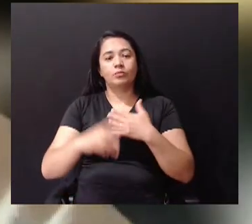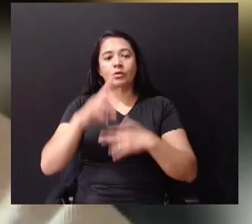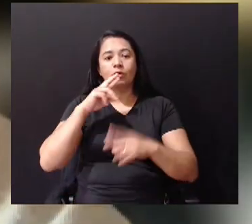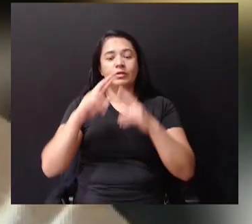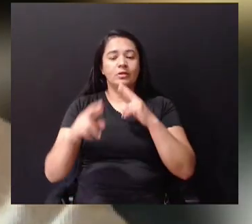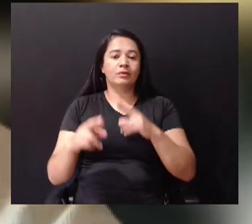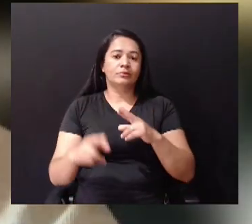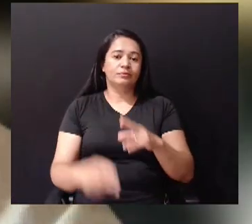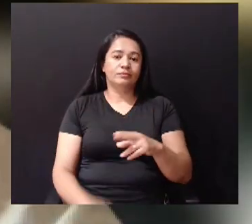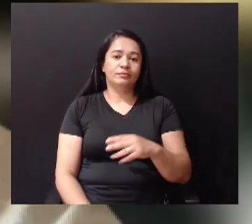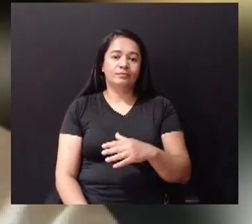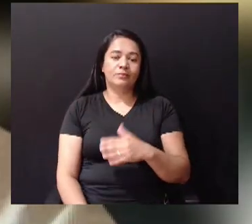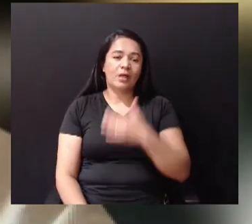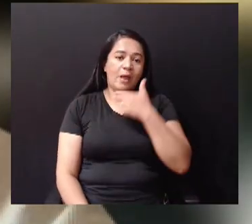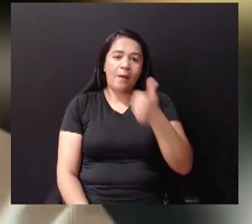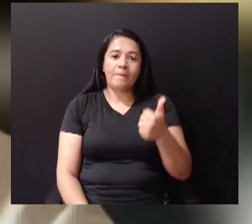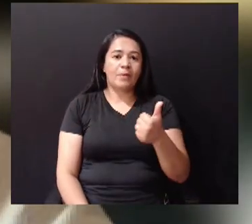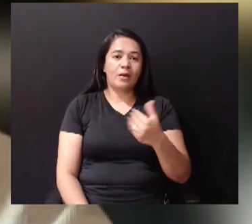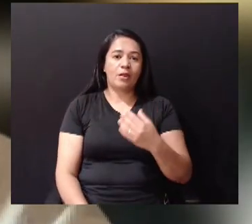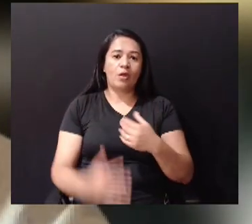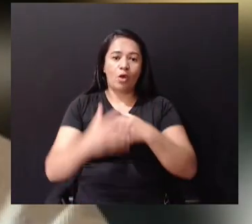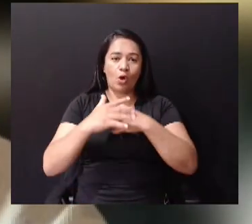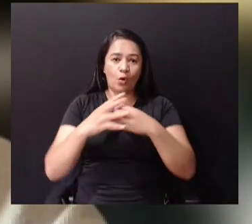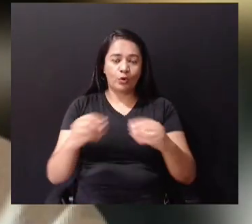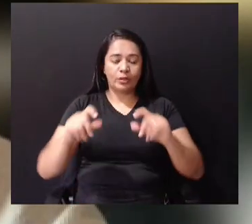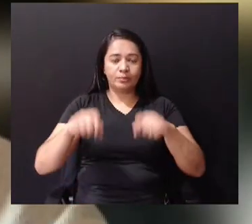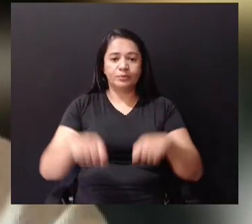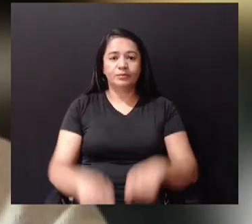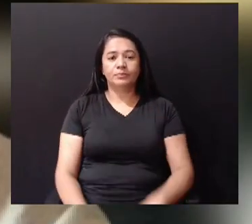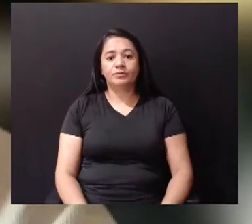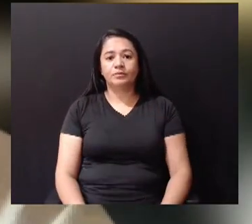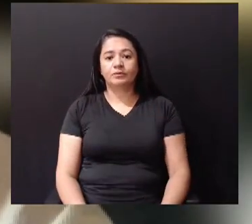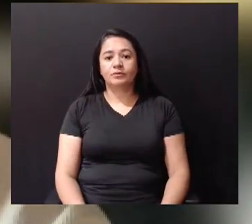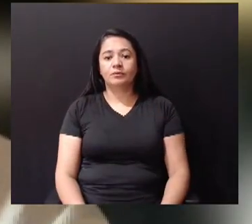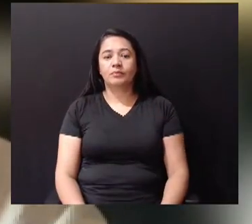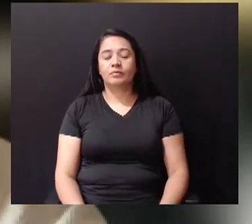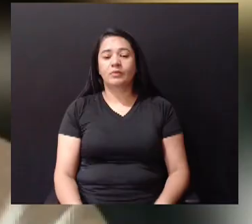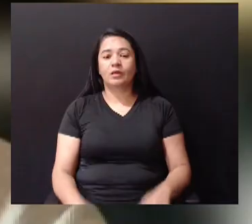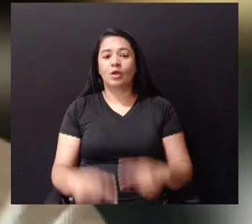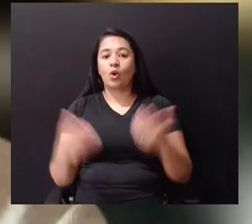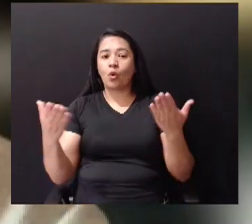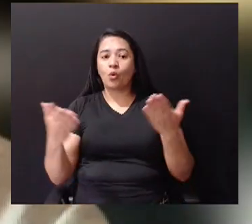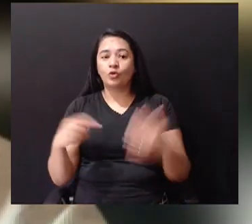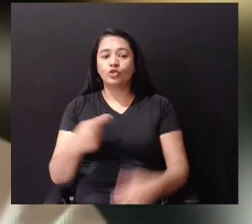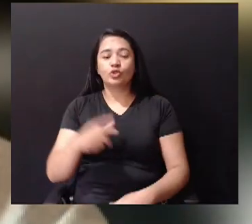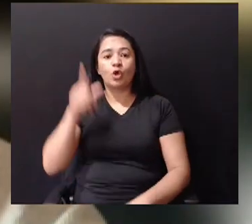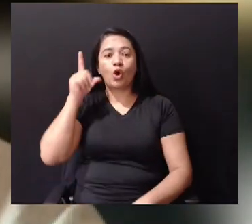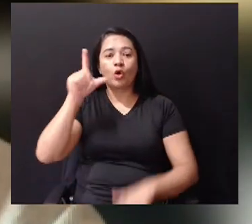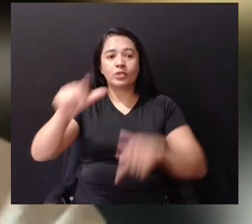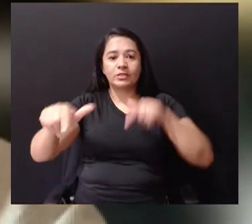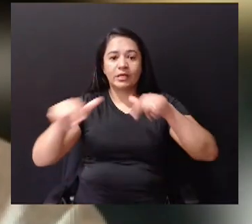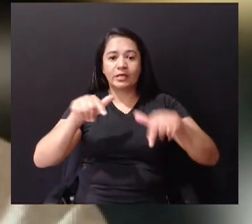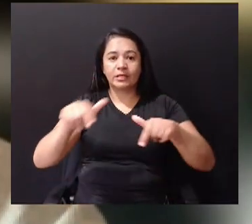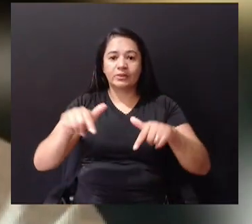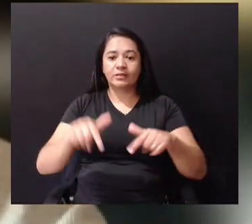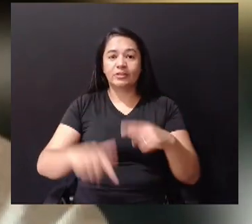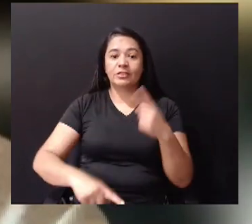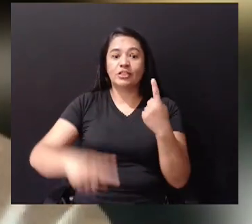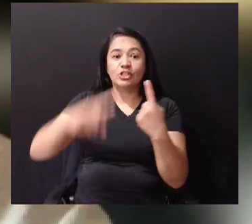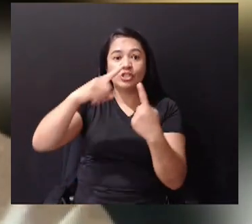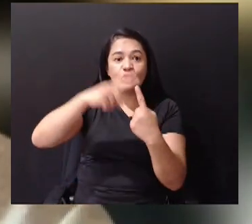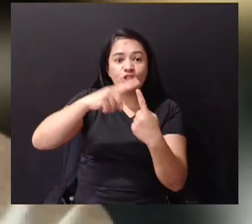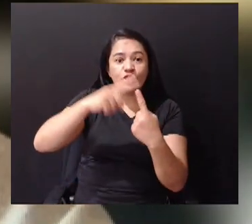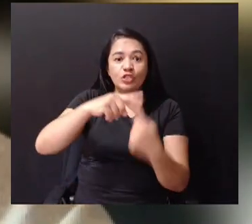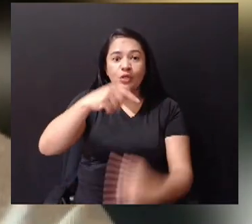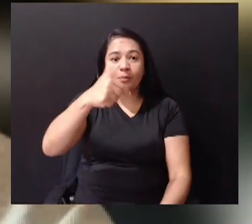melhor chance de cura. Para te dar uma informação, então, hoje a gente consegue trabalhar com 12 subtipos de medulloblastoma, mas que